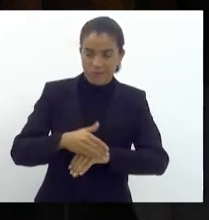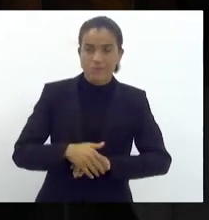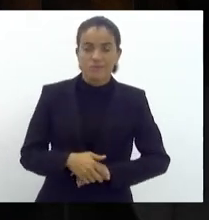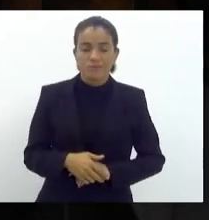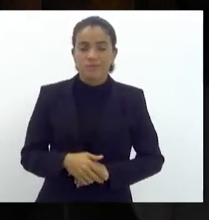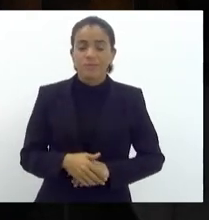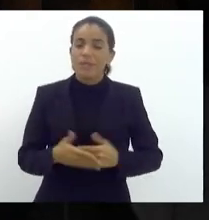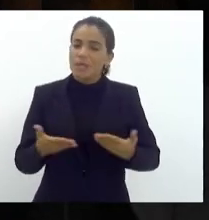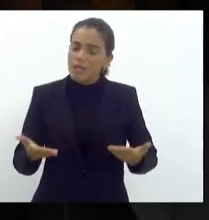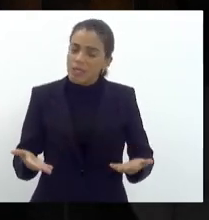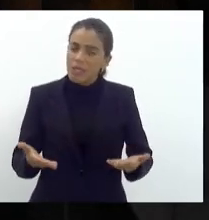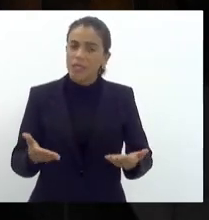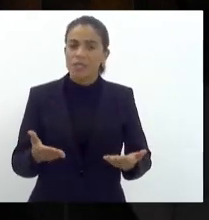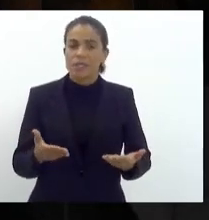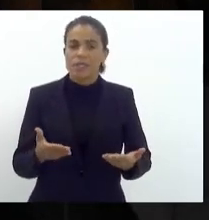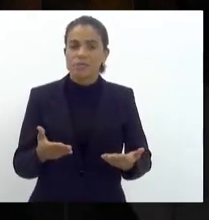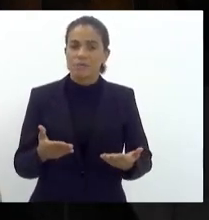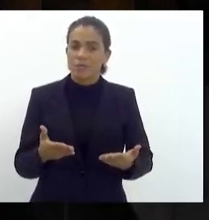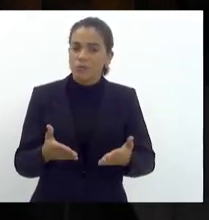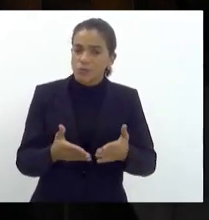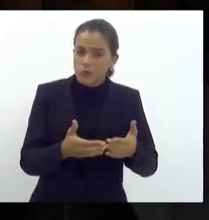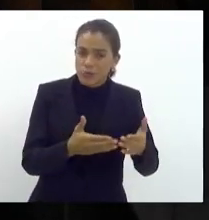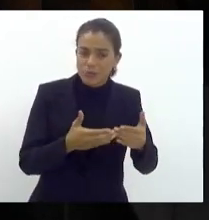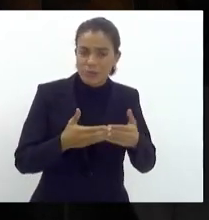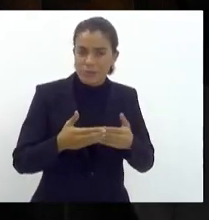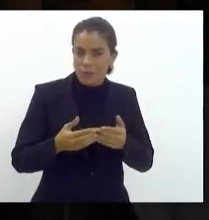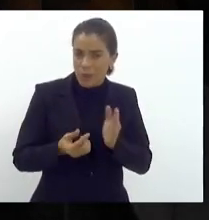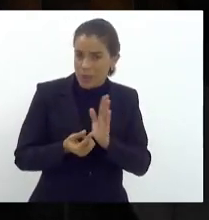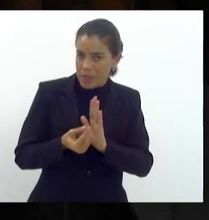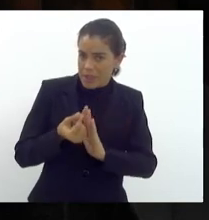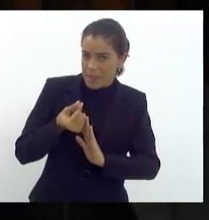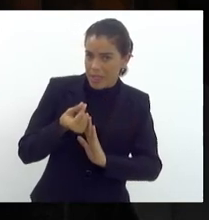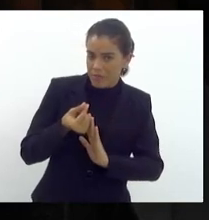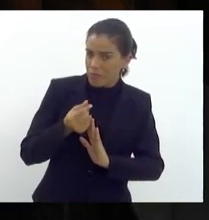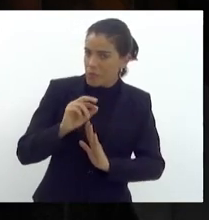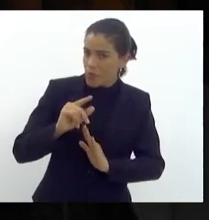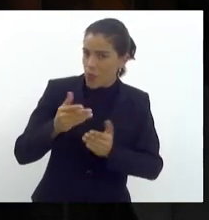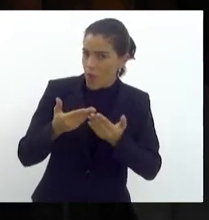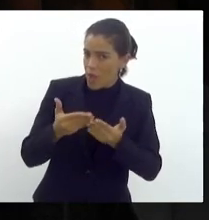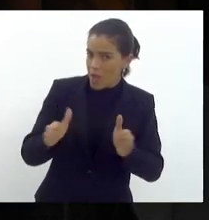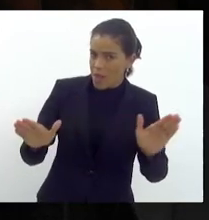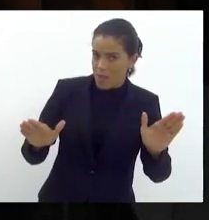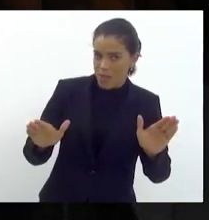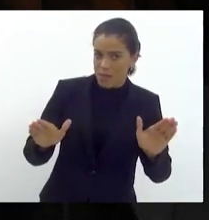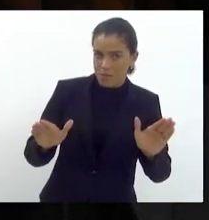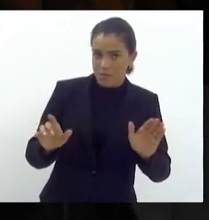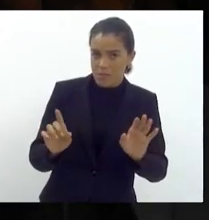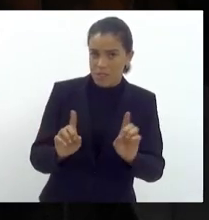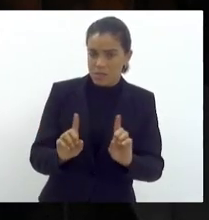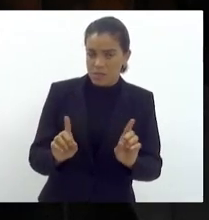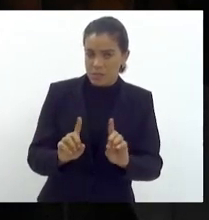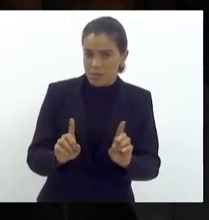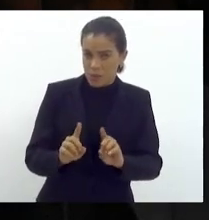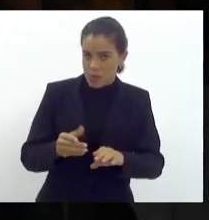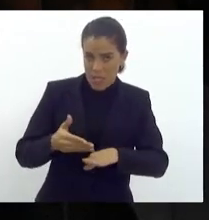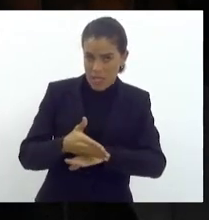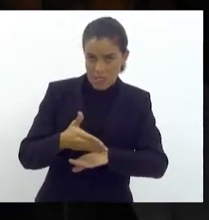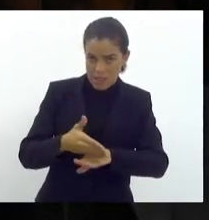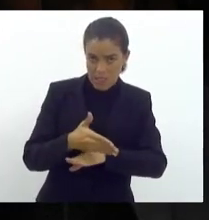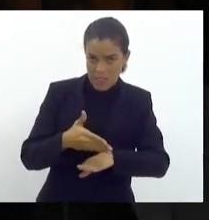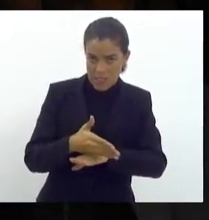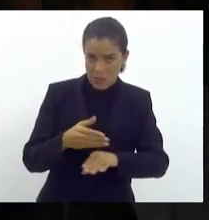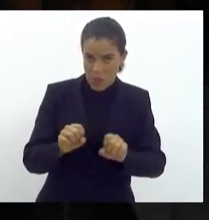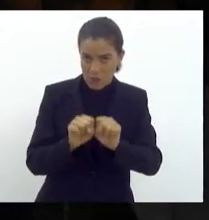e subsídio de tarifa não é ampliação de acesso